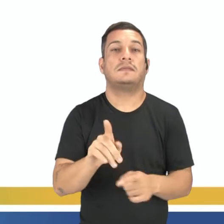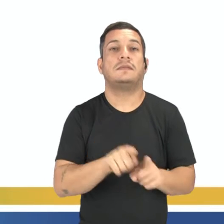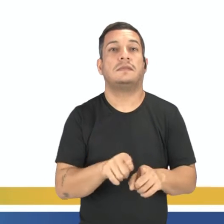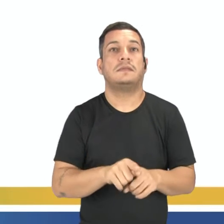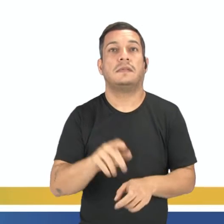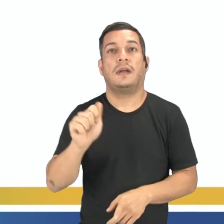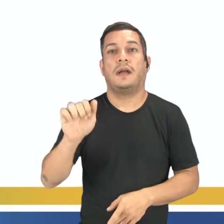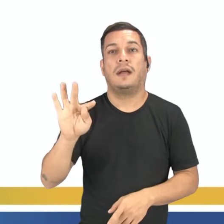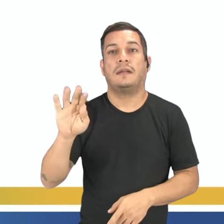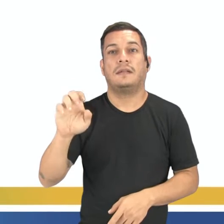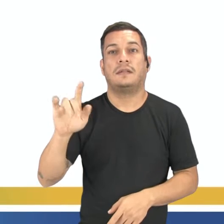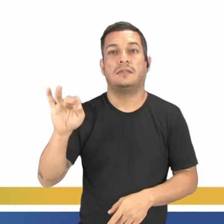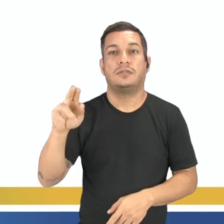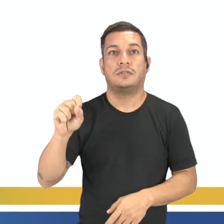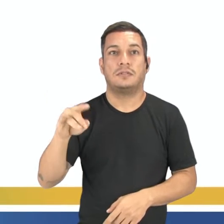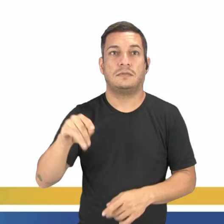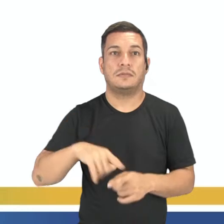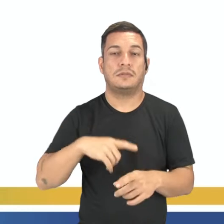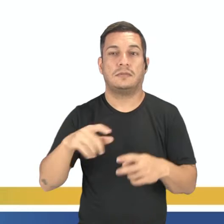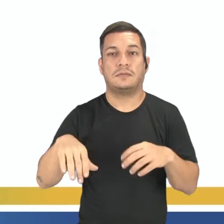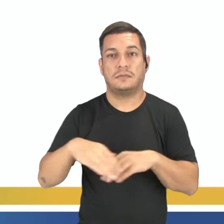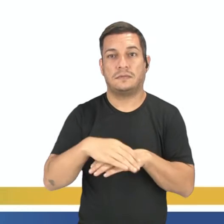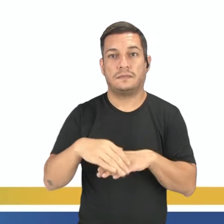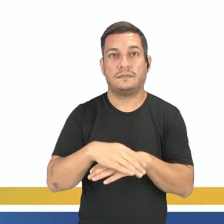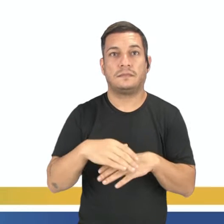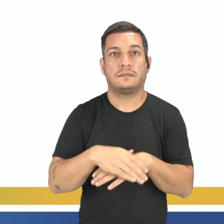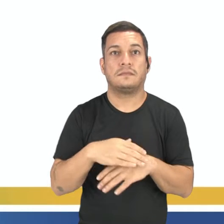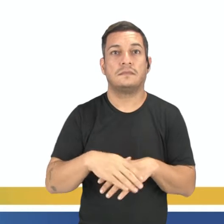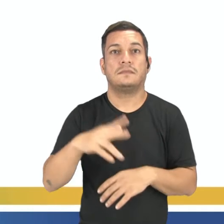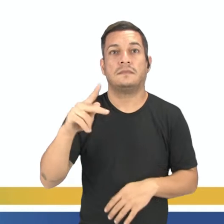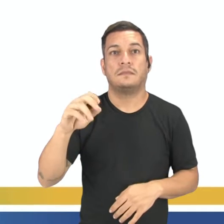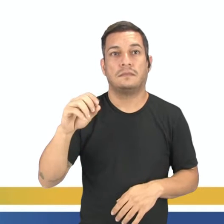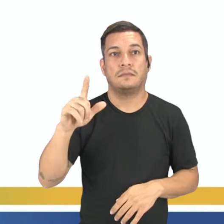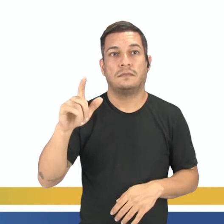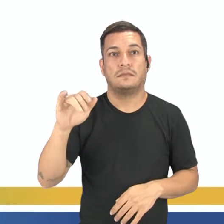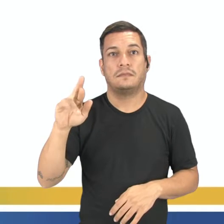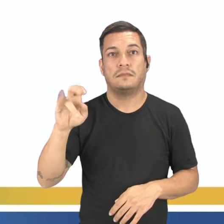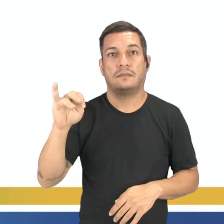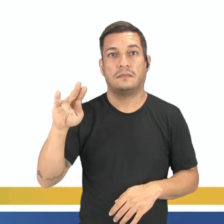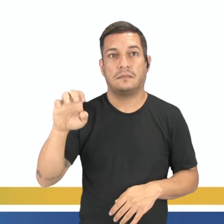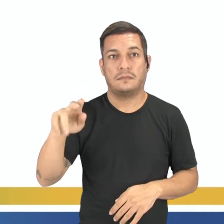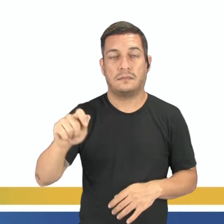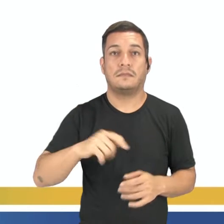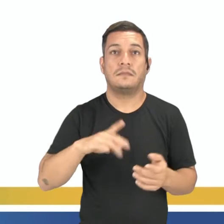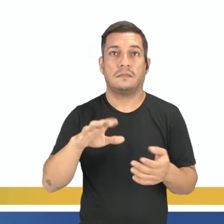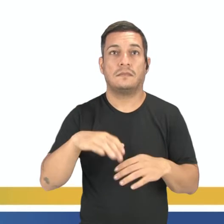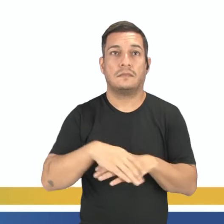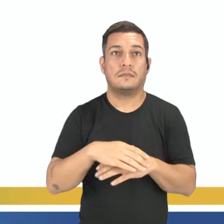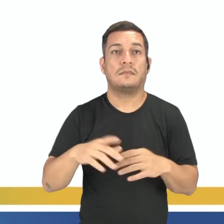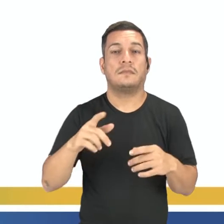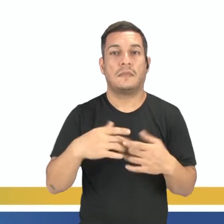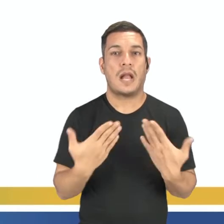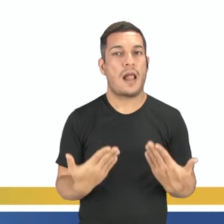do atletismo, que a gente tem as sapatilhas que são de poliuretano, um material extremamente aderente e